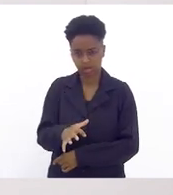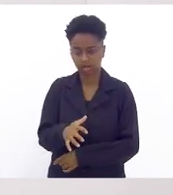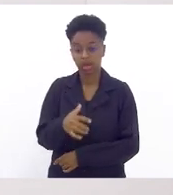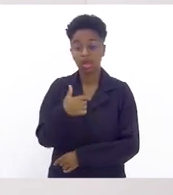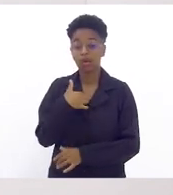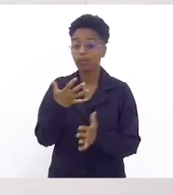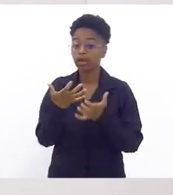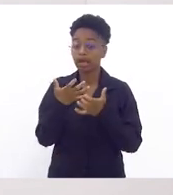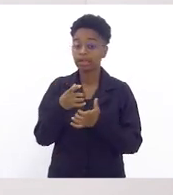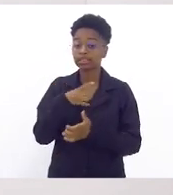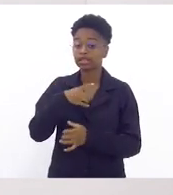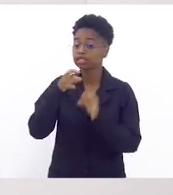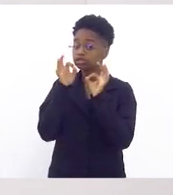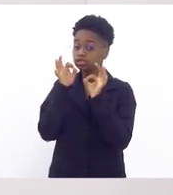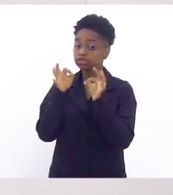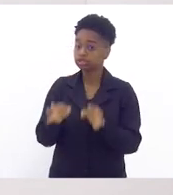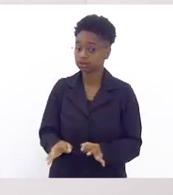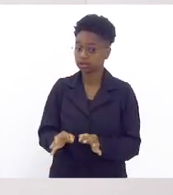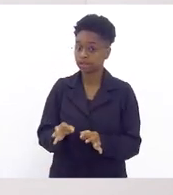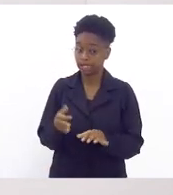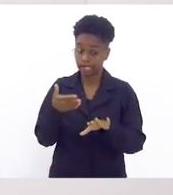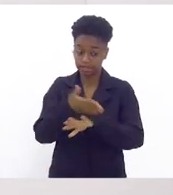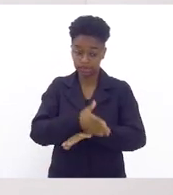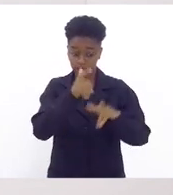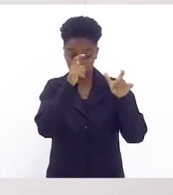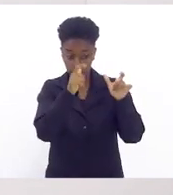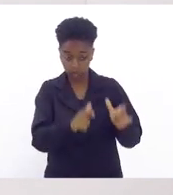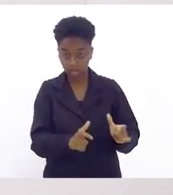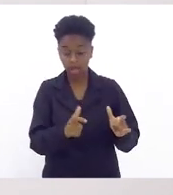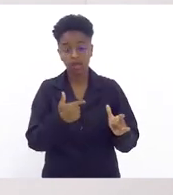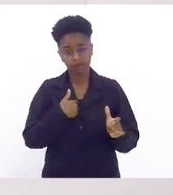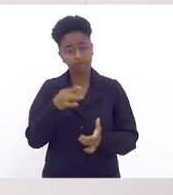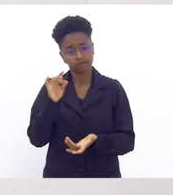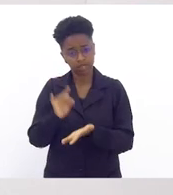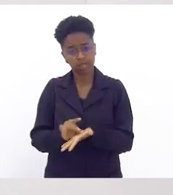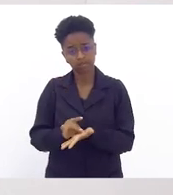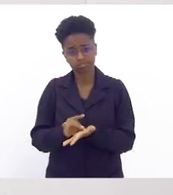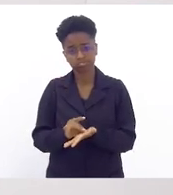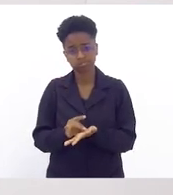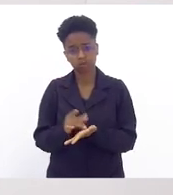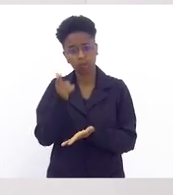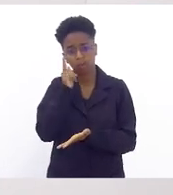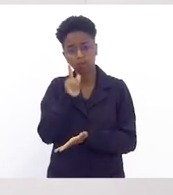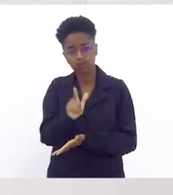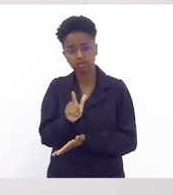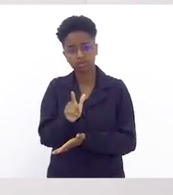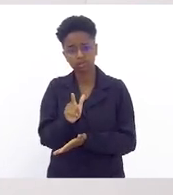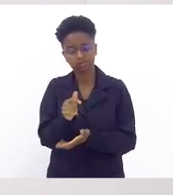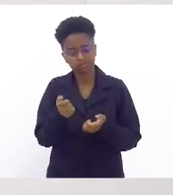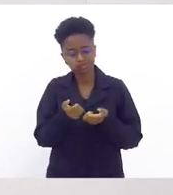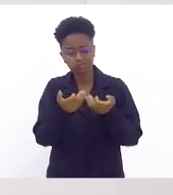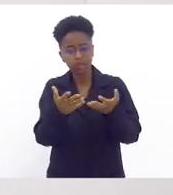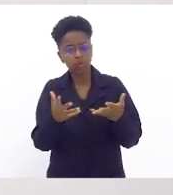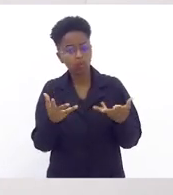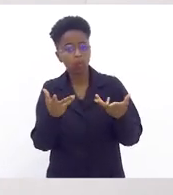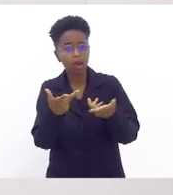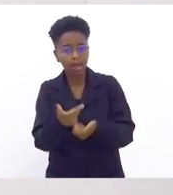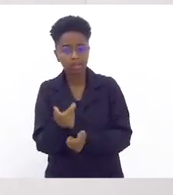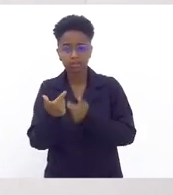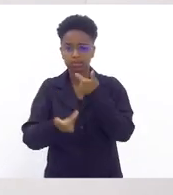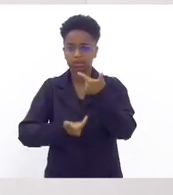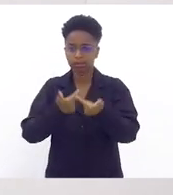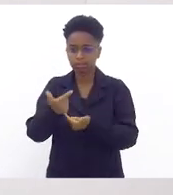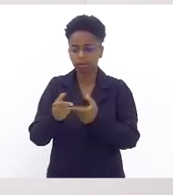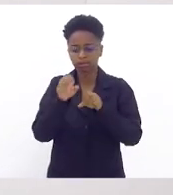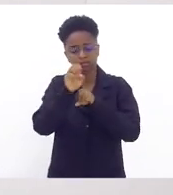ter a dignidade de entrar no lugar que eu possa realmente dar qualidade de trabalho